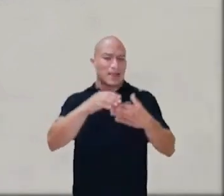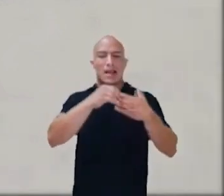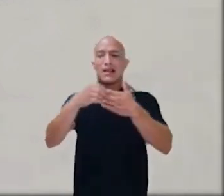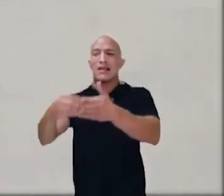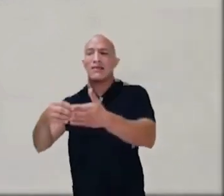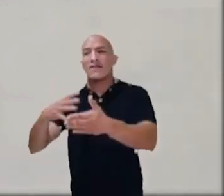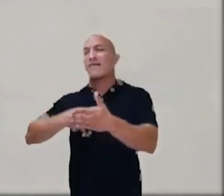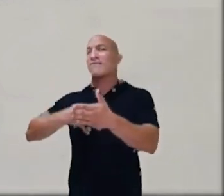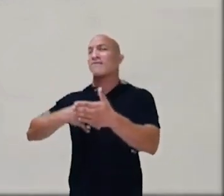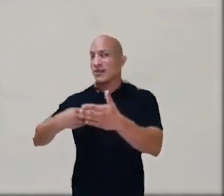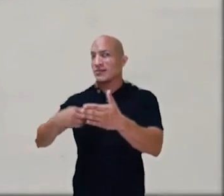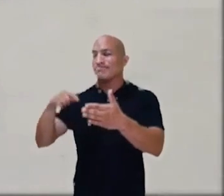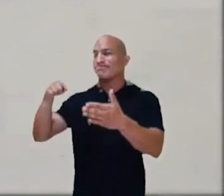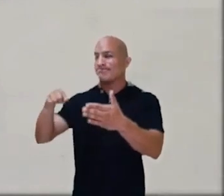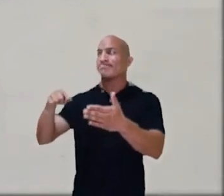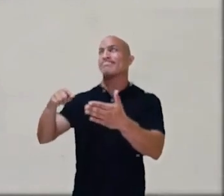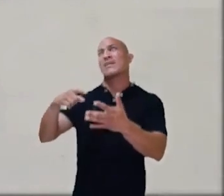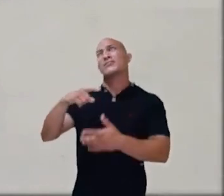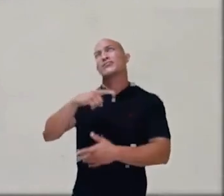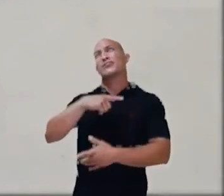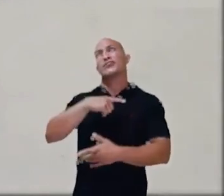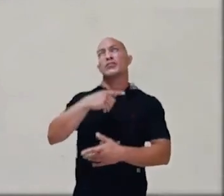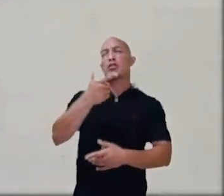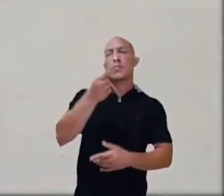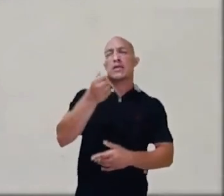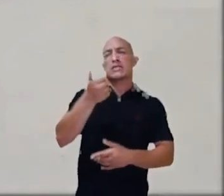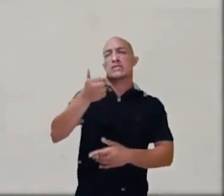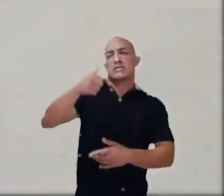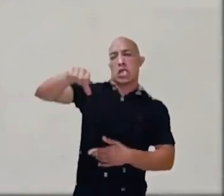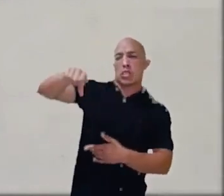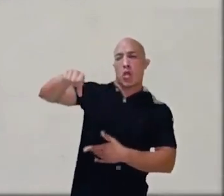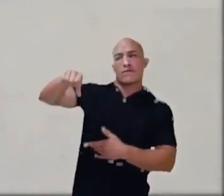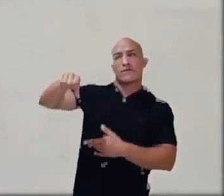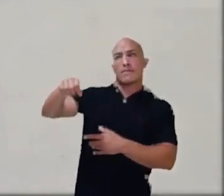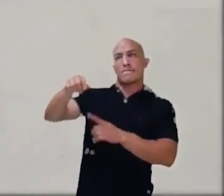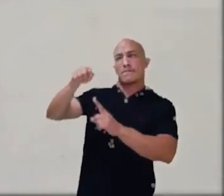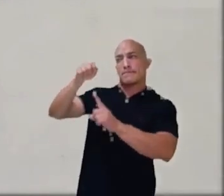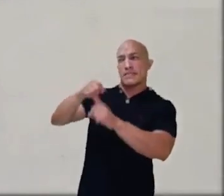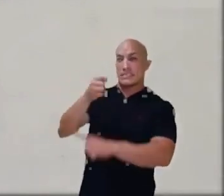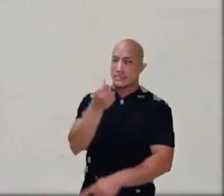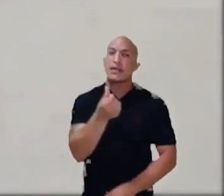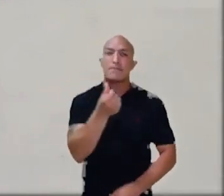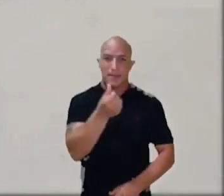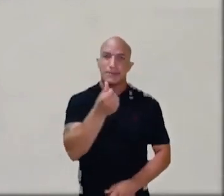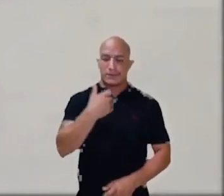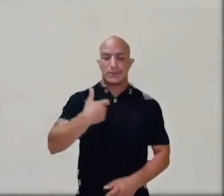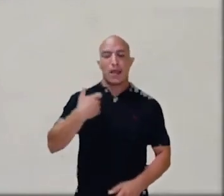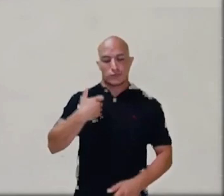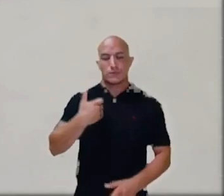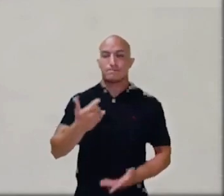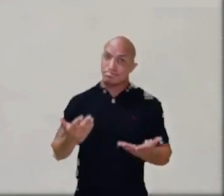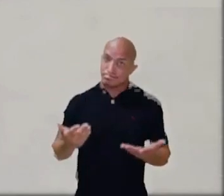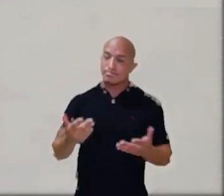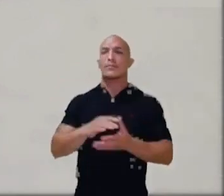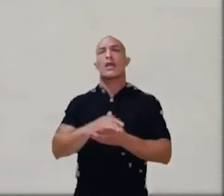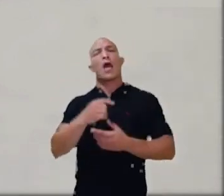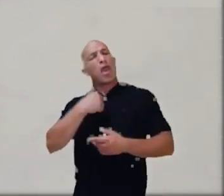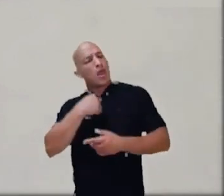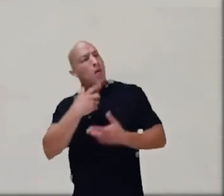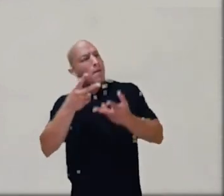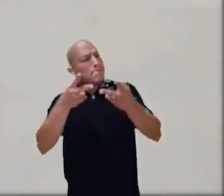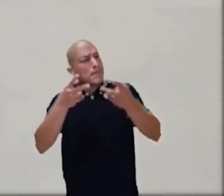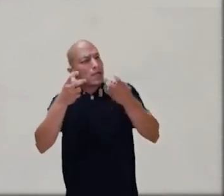do Piauí e a outra que foi na Universidade Federal de Mato Grosso, em Cuiabá. Também entrei com esta proposta